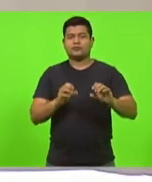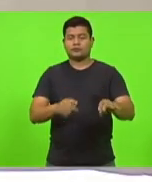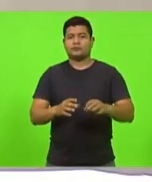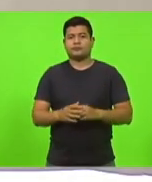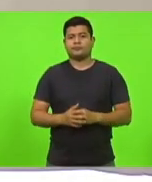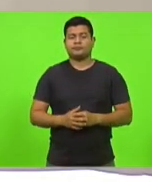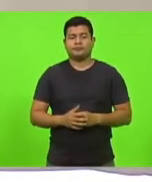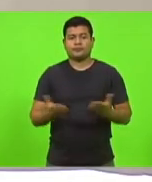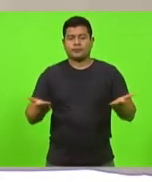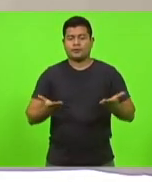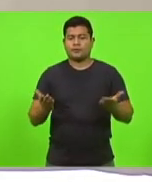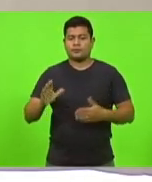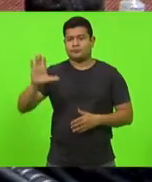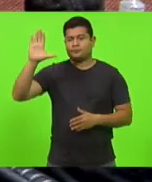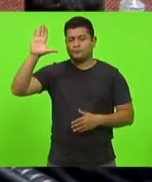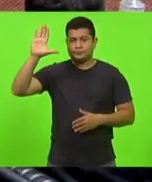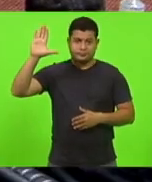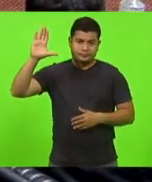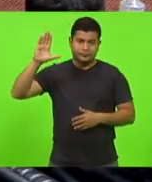Márcio Machado.